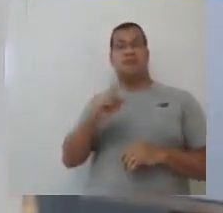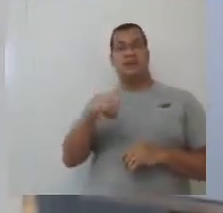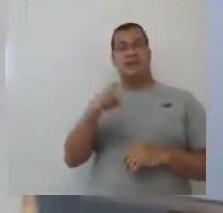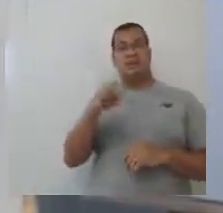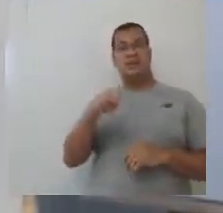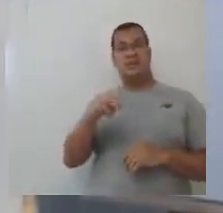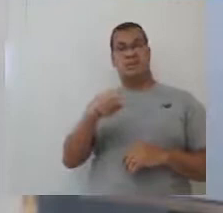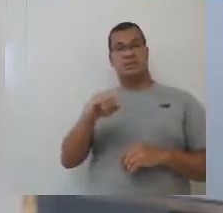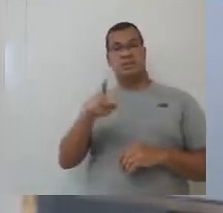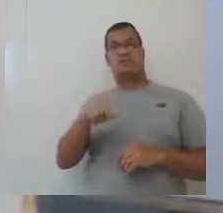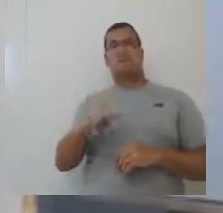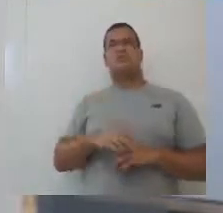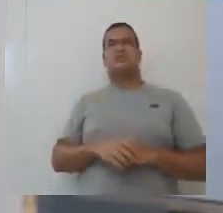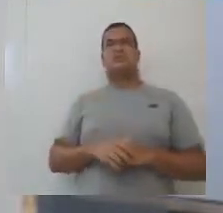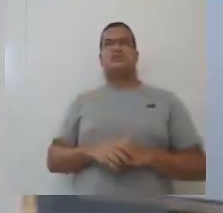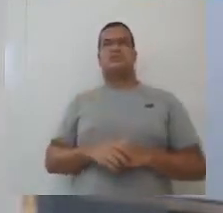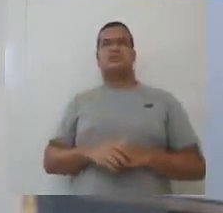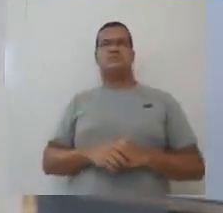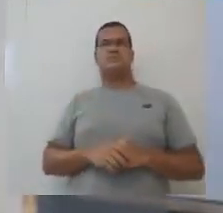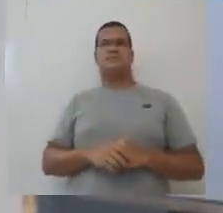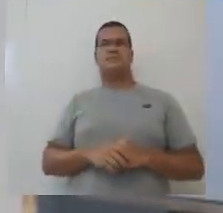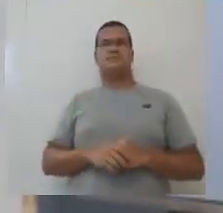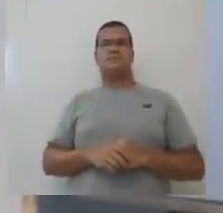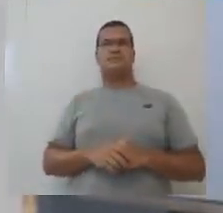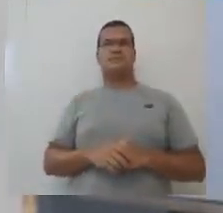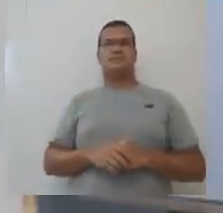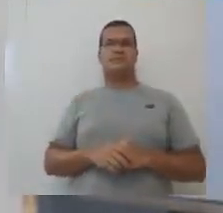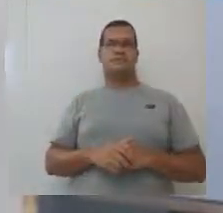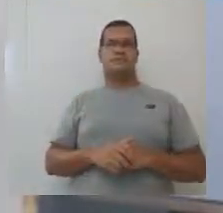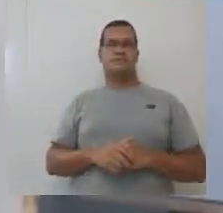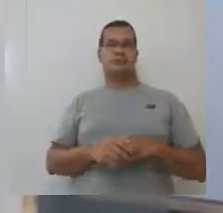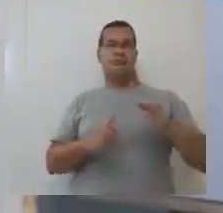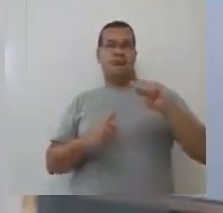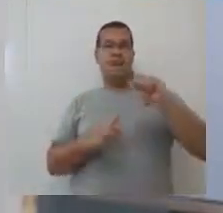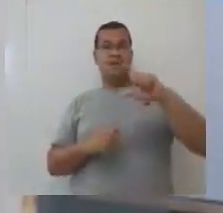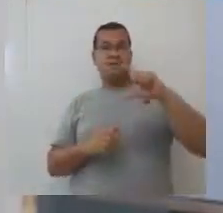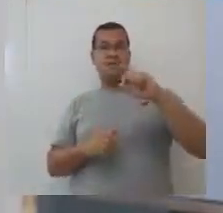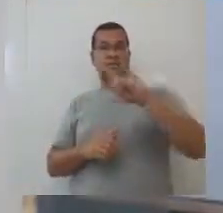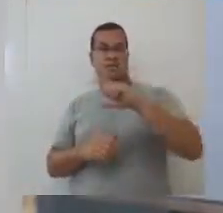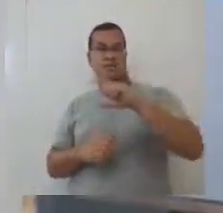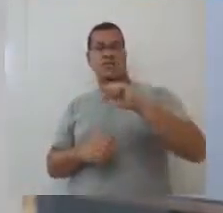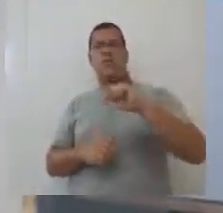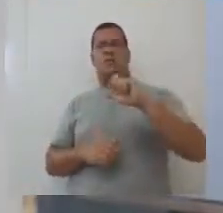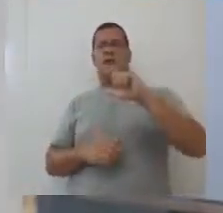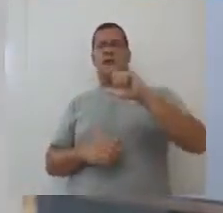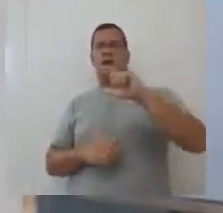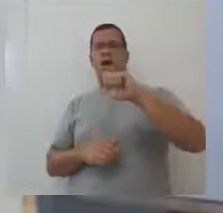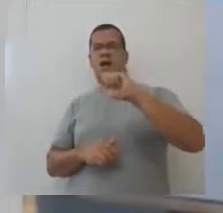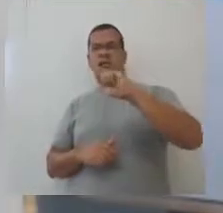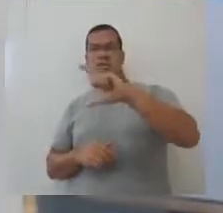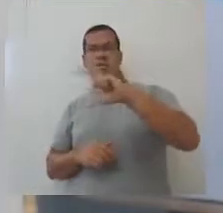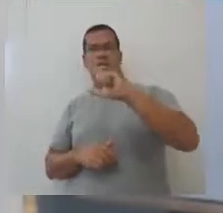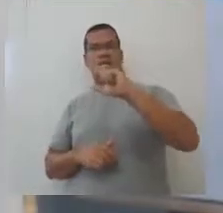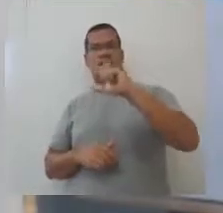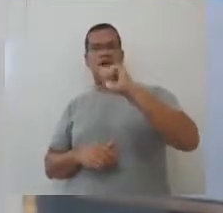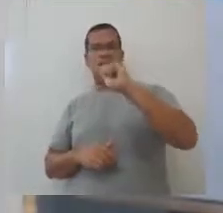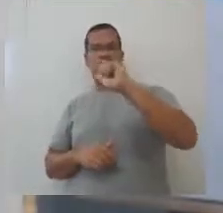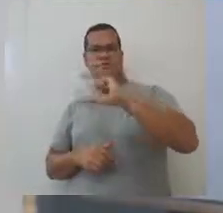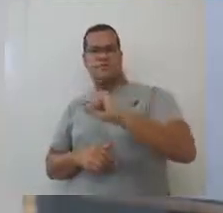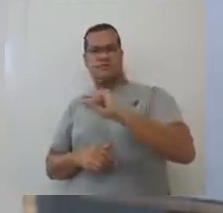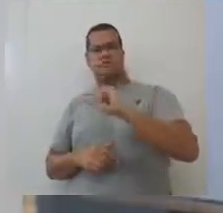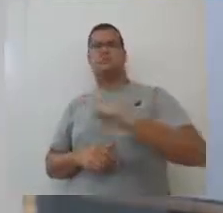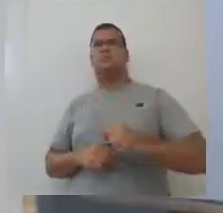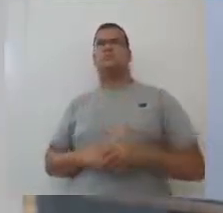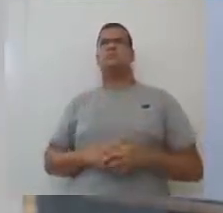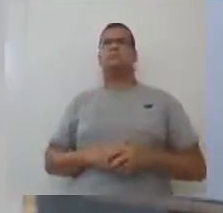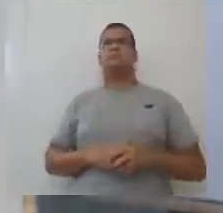ela é assim, ó. Azão, azão ou azão, azinho. A danada da rugosa, ela só pode ser azinho,